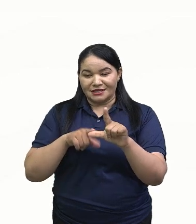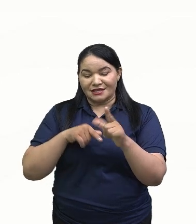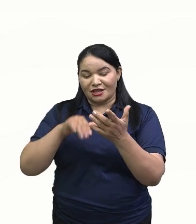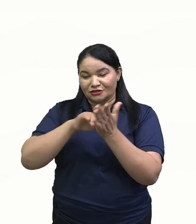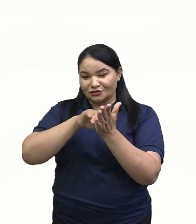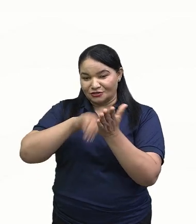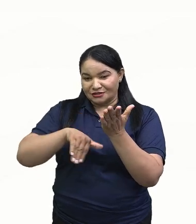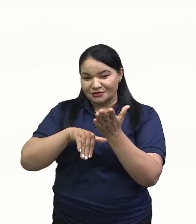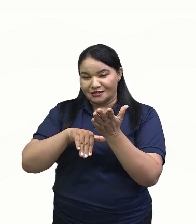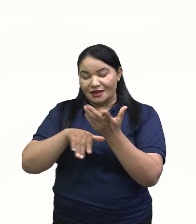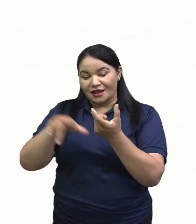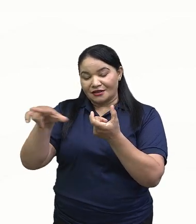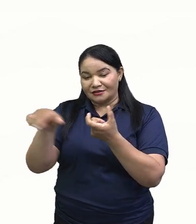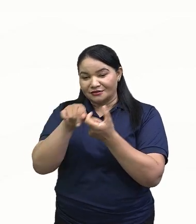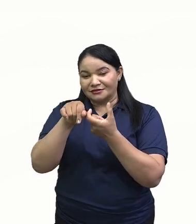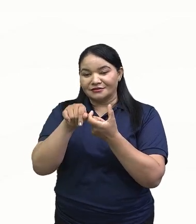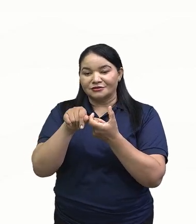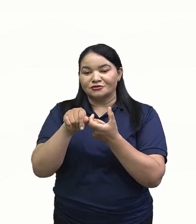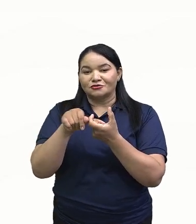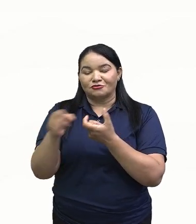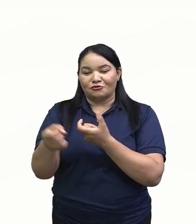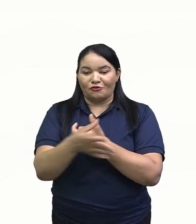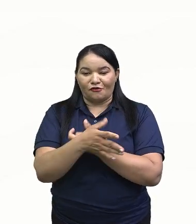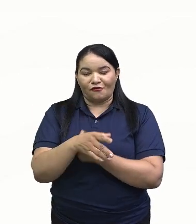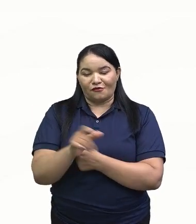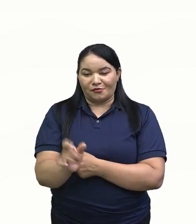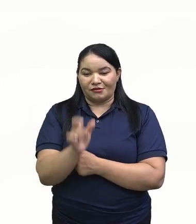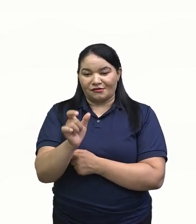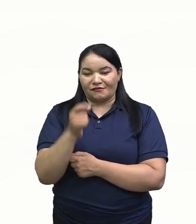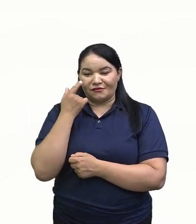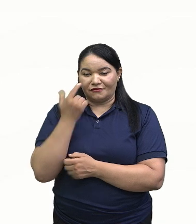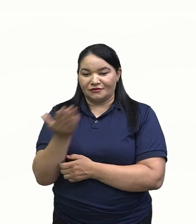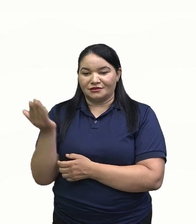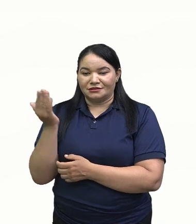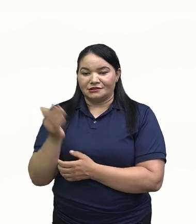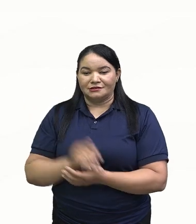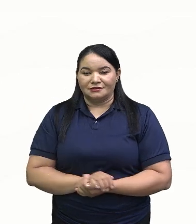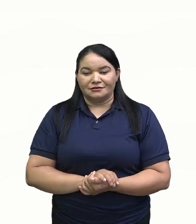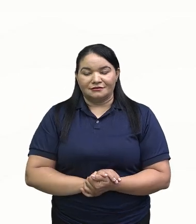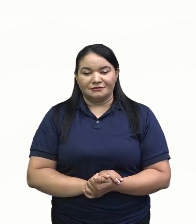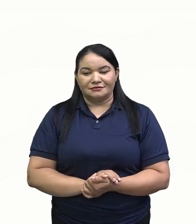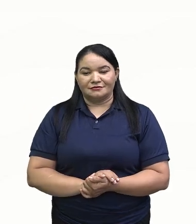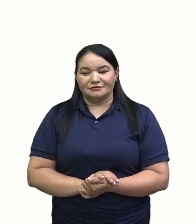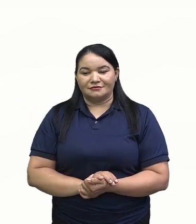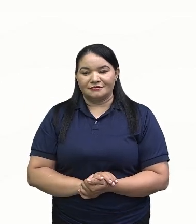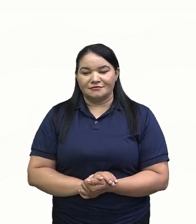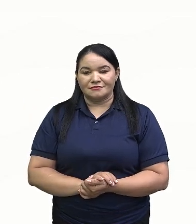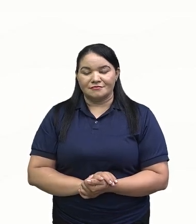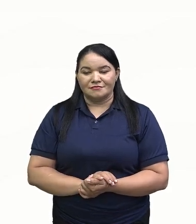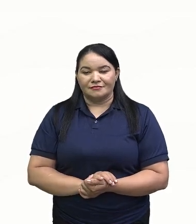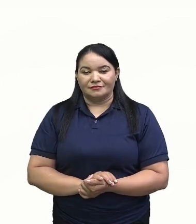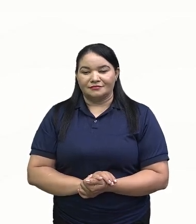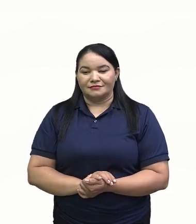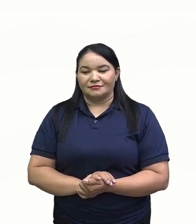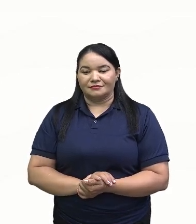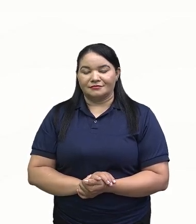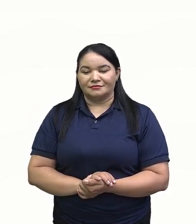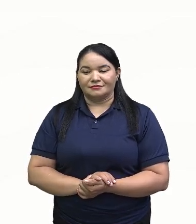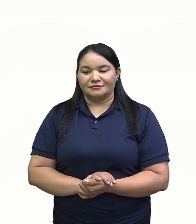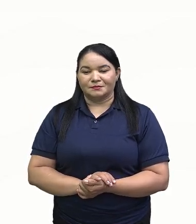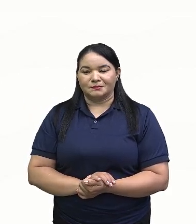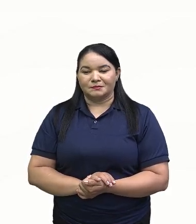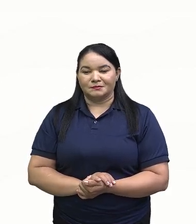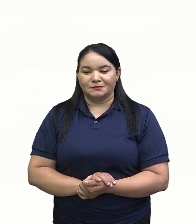né? Então, terror terá que ficar assim, mais